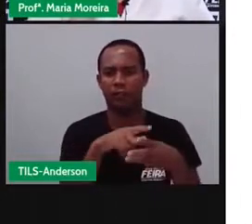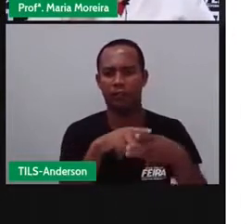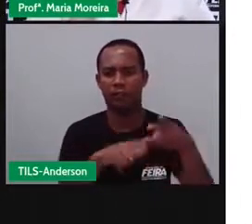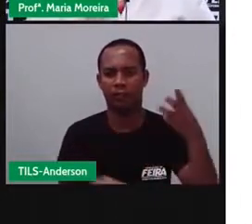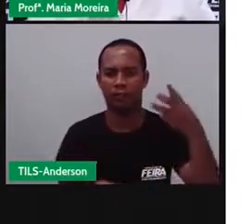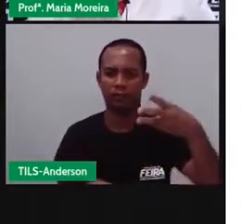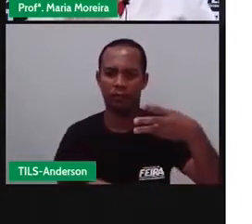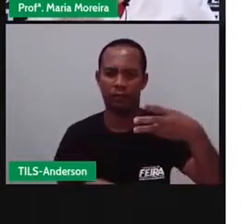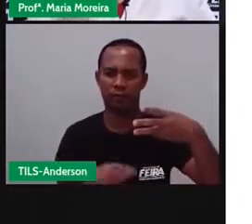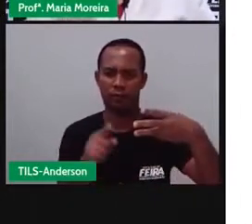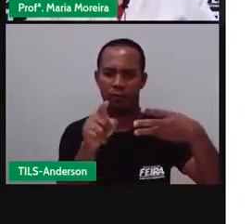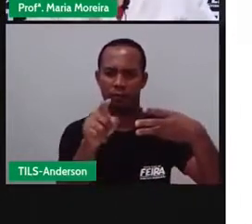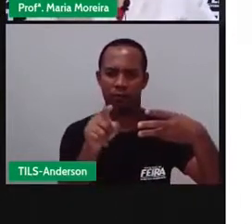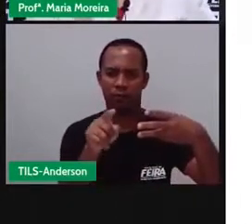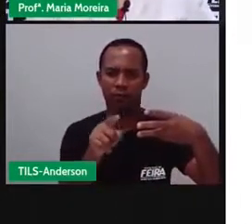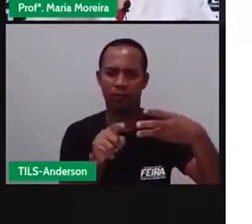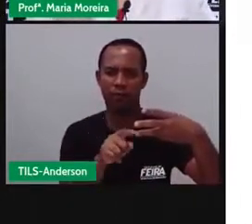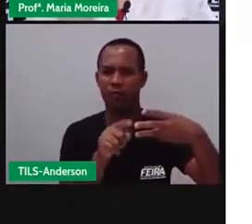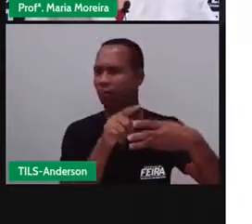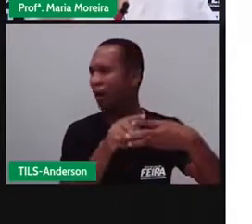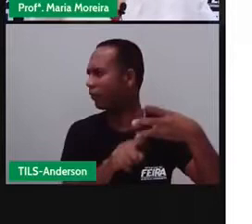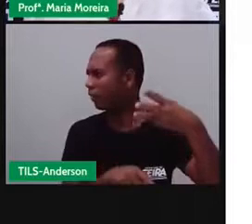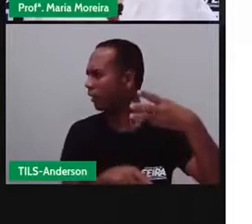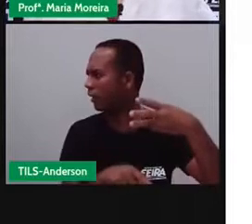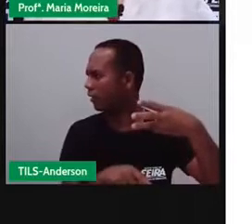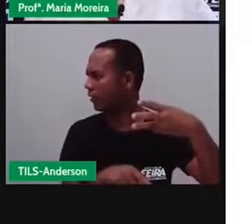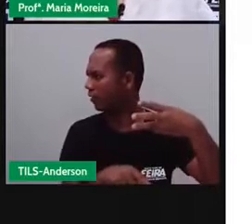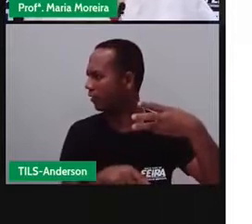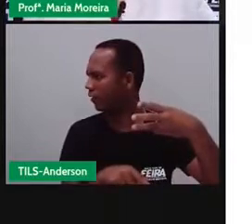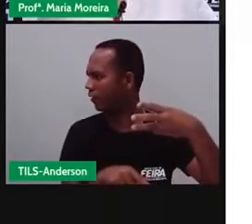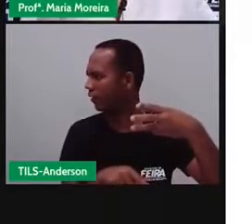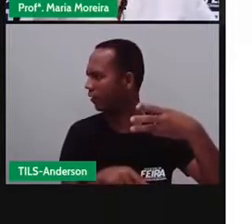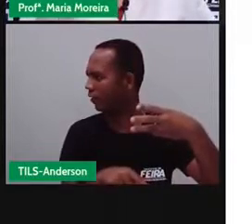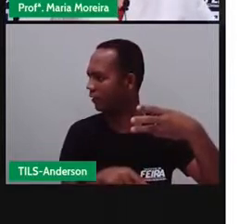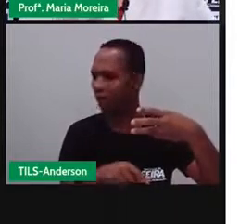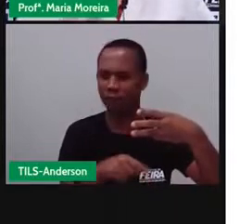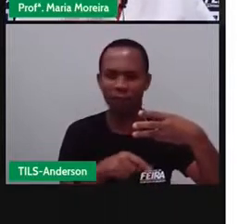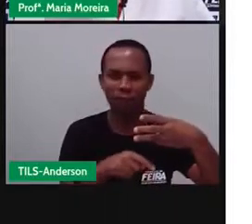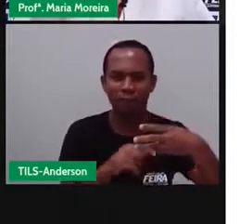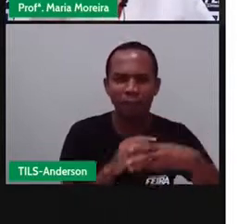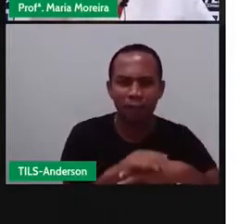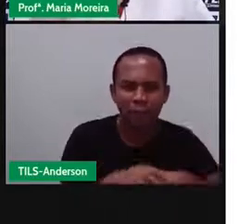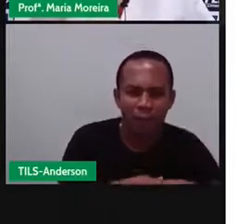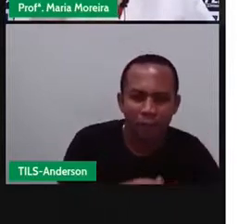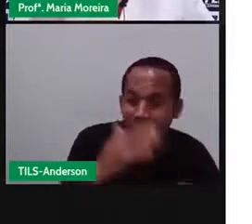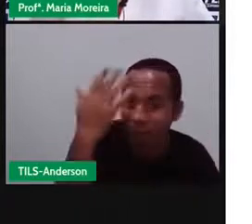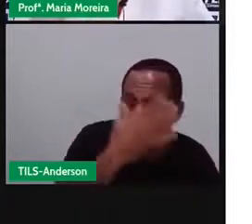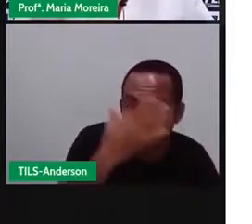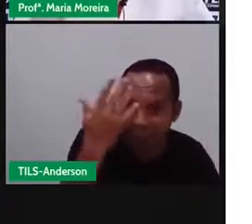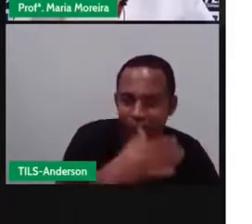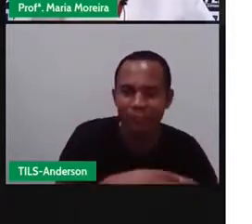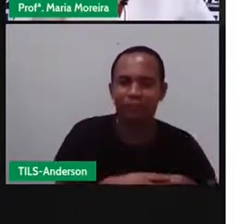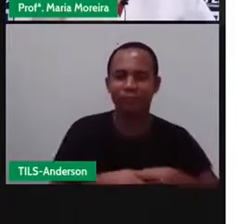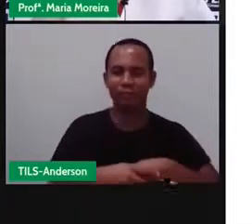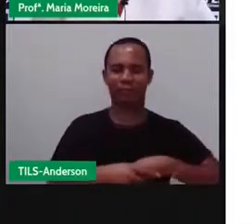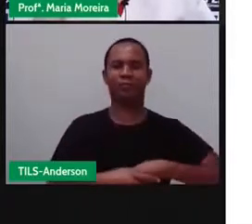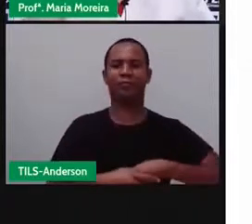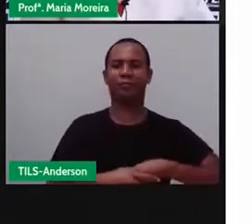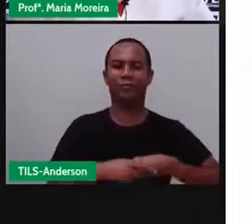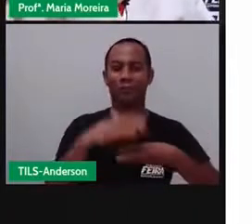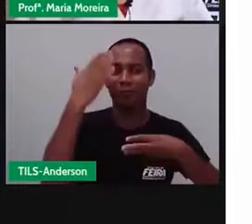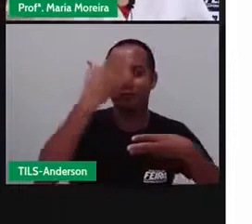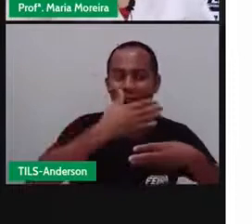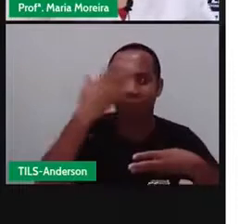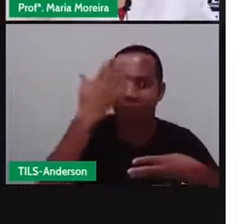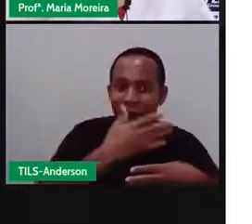colher. O que significa dizer uma colher de chá? Não, aí na imagem tem três, mas são quatro. São